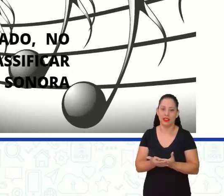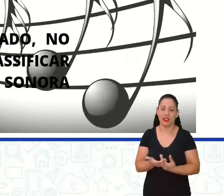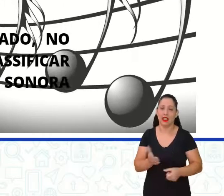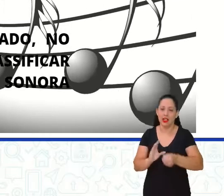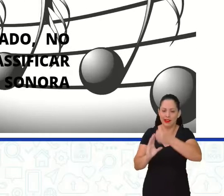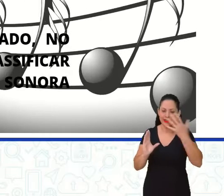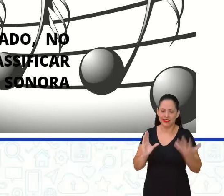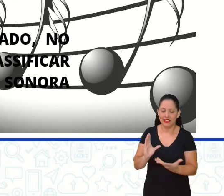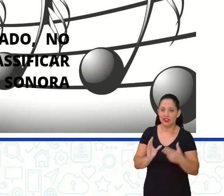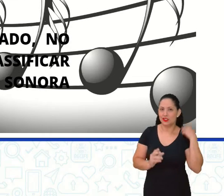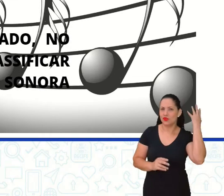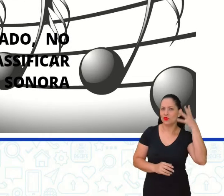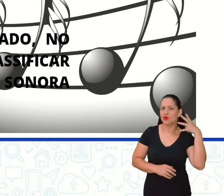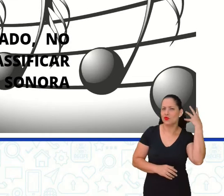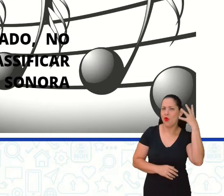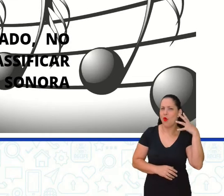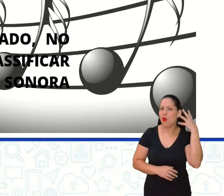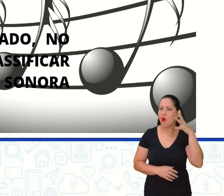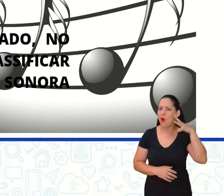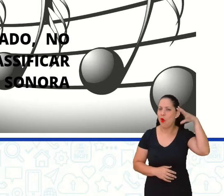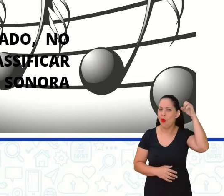do som, né?